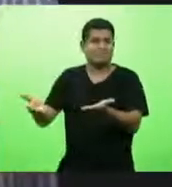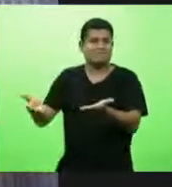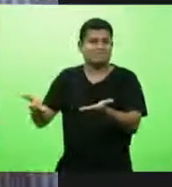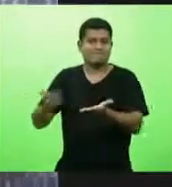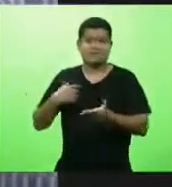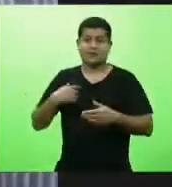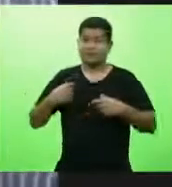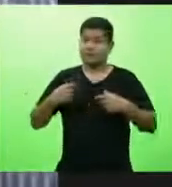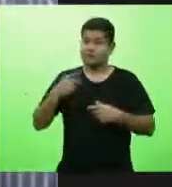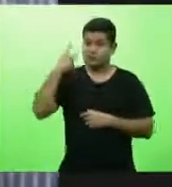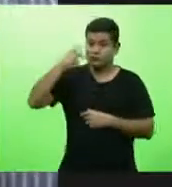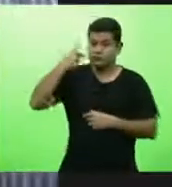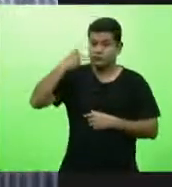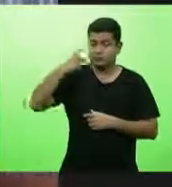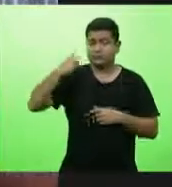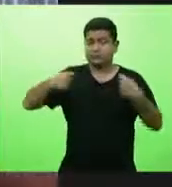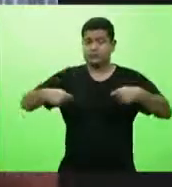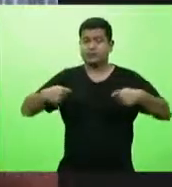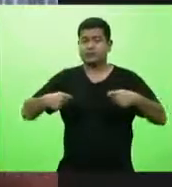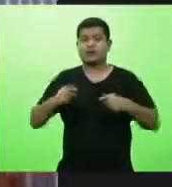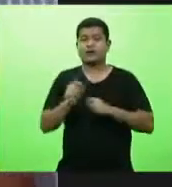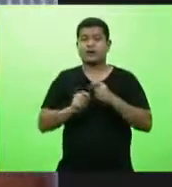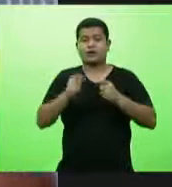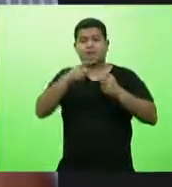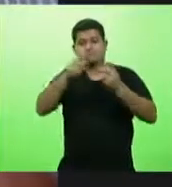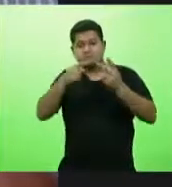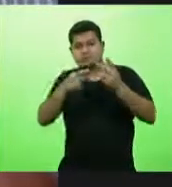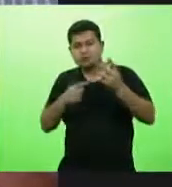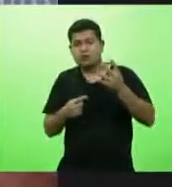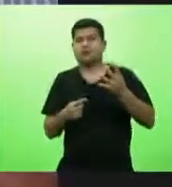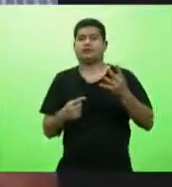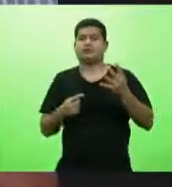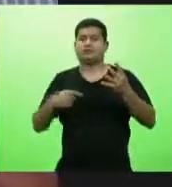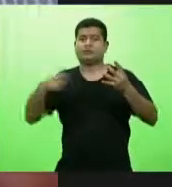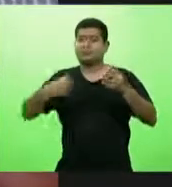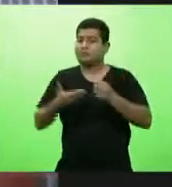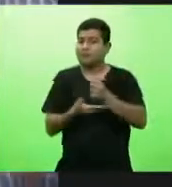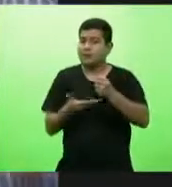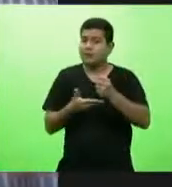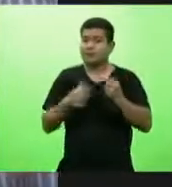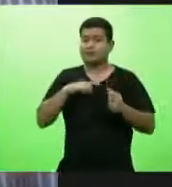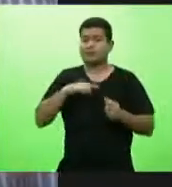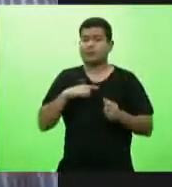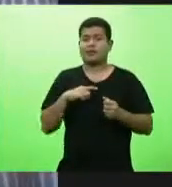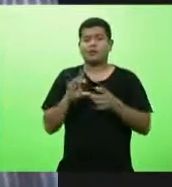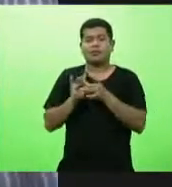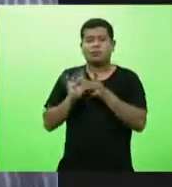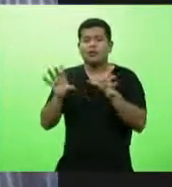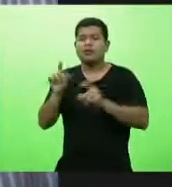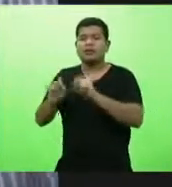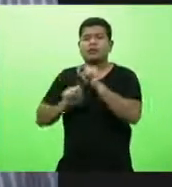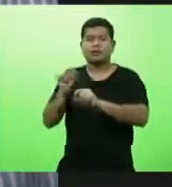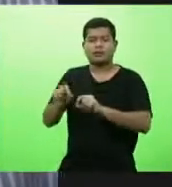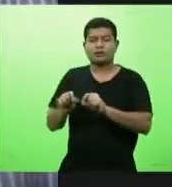você pode deixar funcionar? Agora, como disse o deputado Kennedy, o prefeito